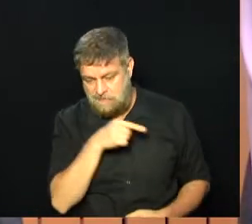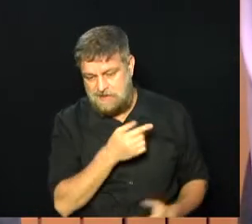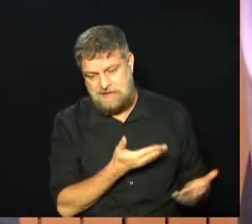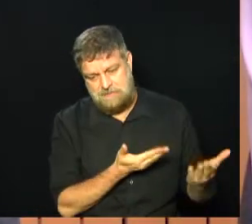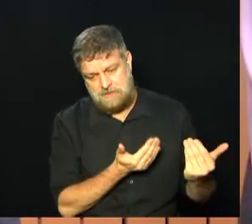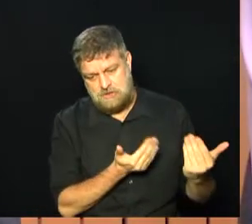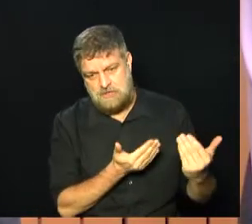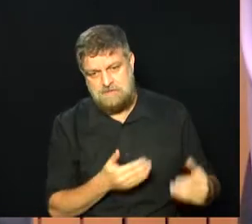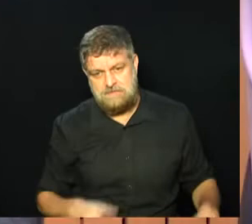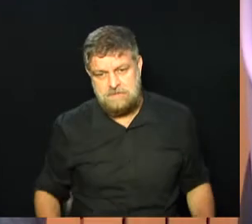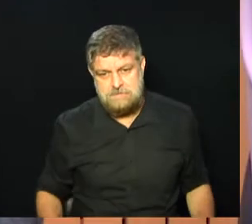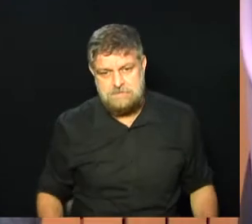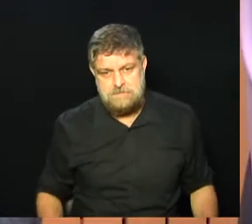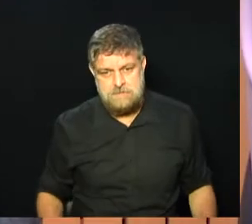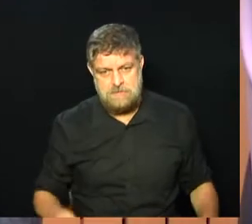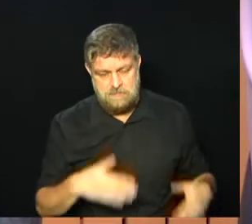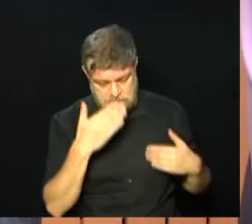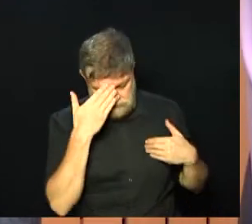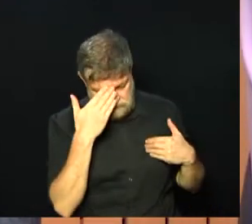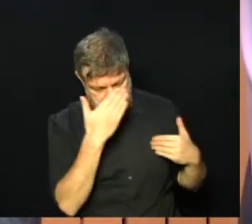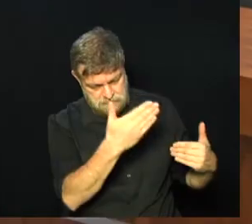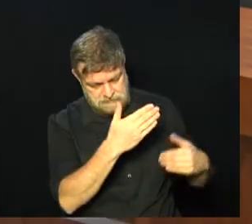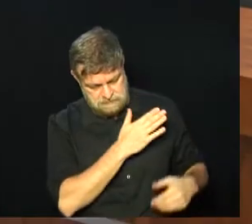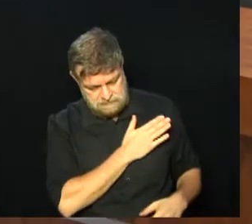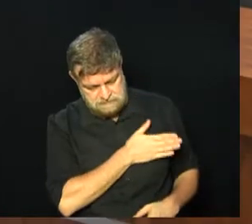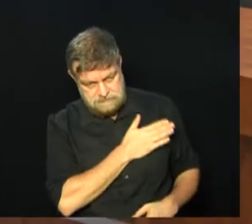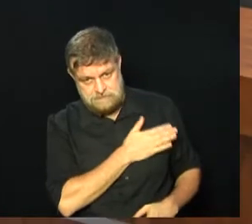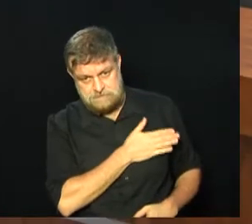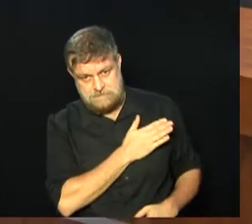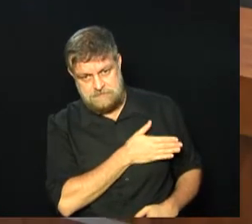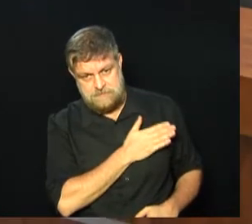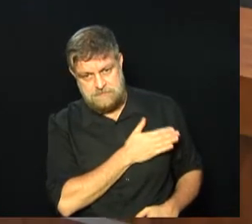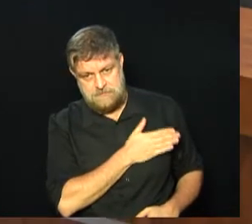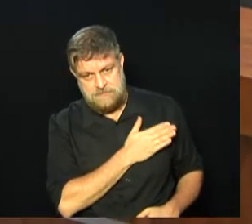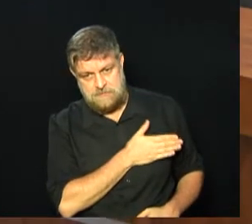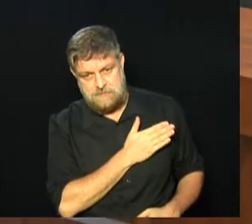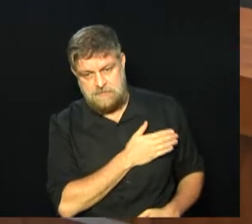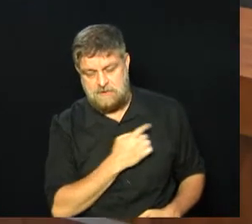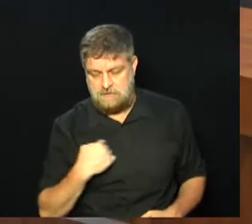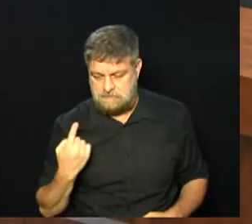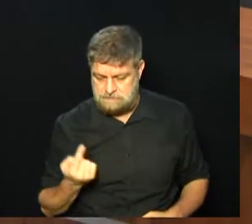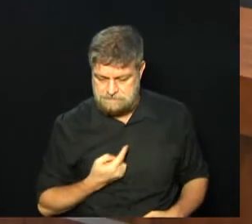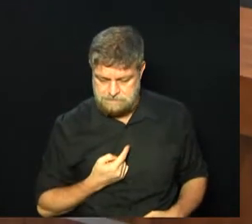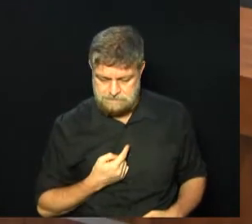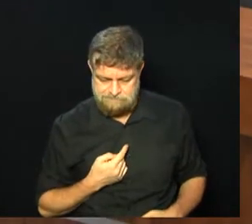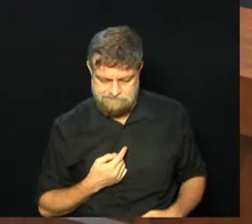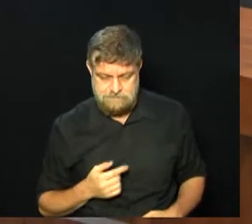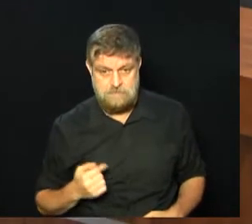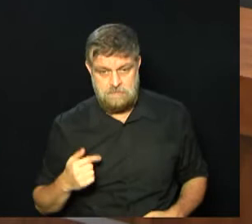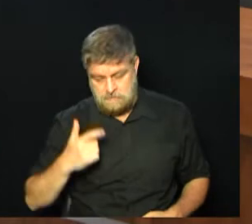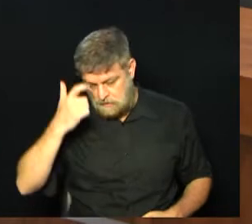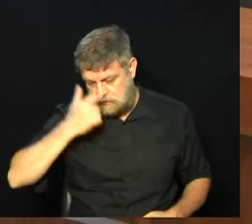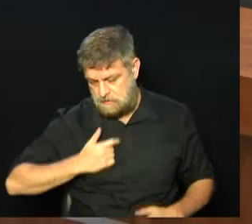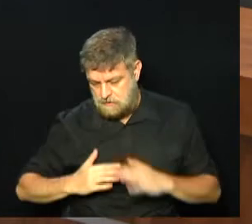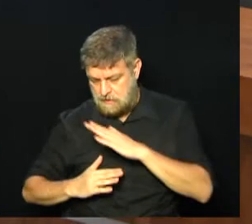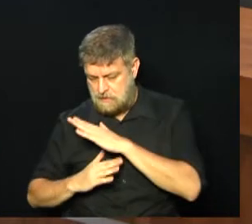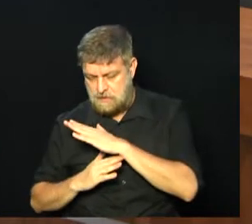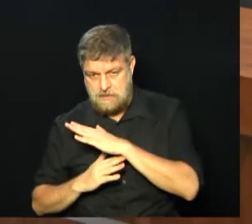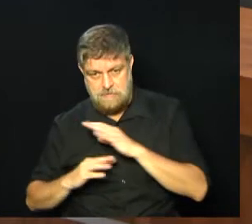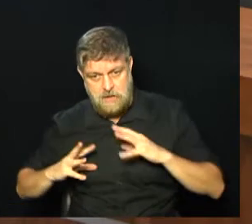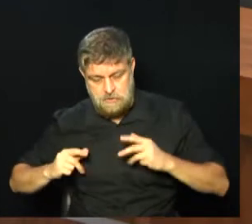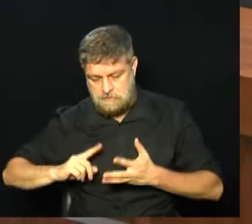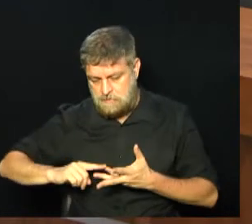Jovem. E muito obrigado, André, de coração, obrigado, e conte com a gente, com o Poder Legislativo, e tudo que a gente